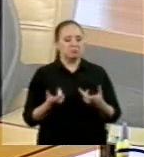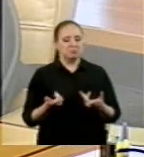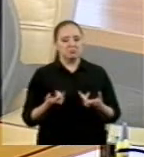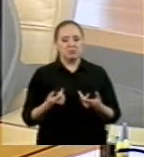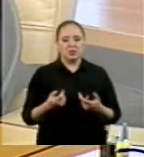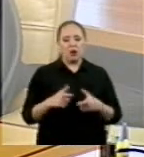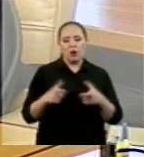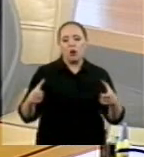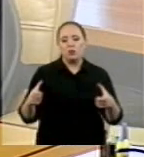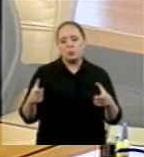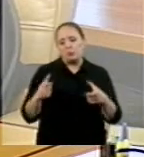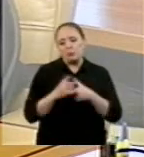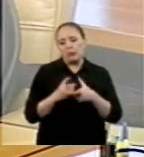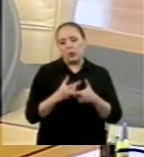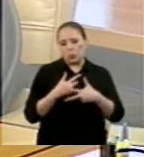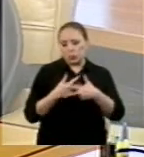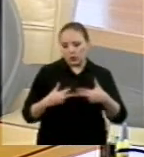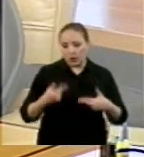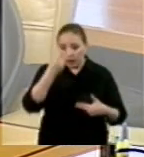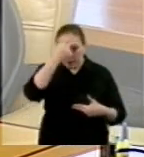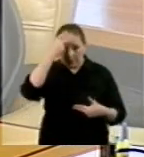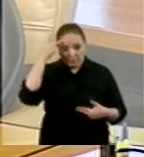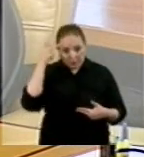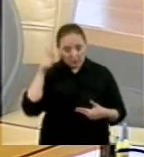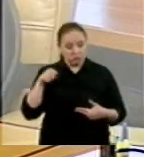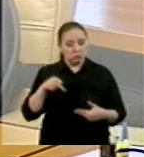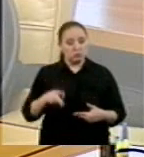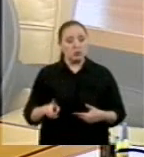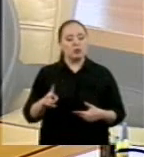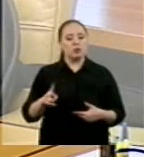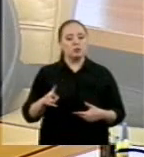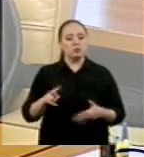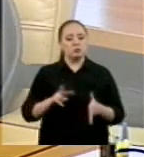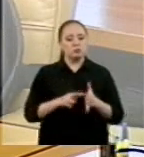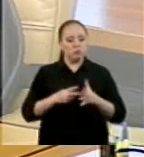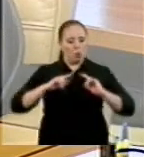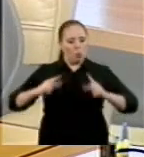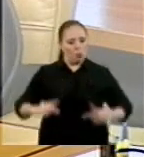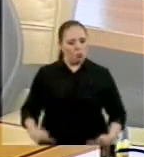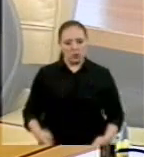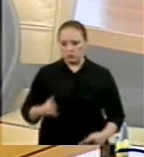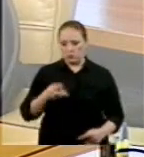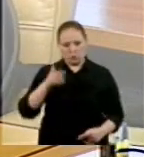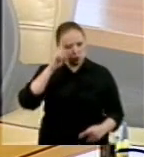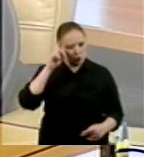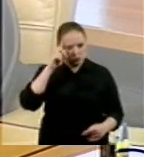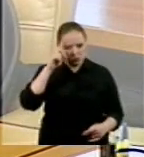gestos, a pessoa exerce a sua inerente humanidade e a